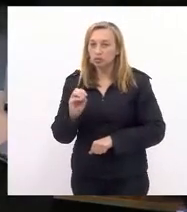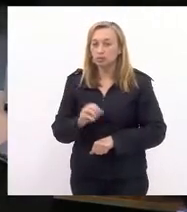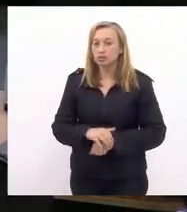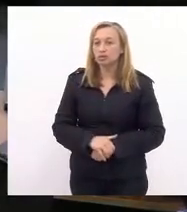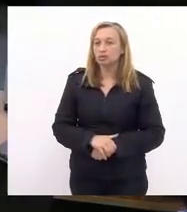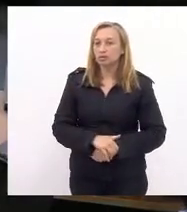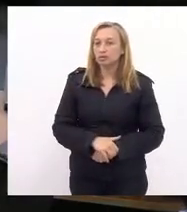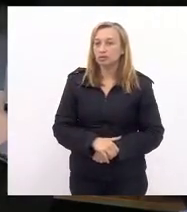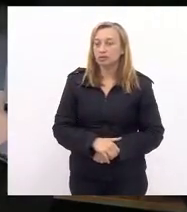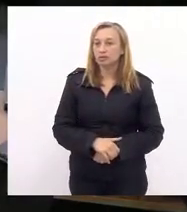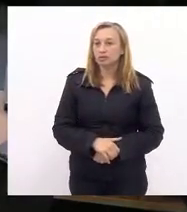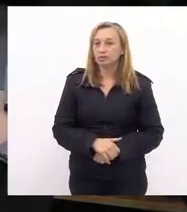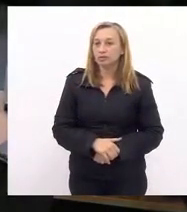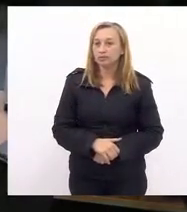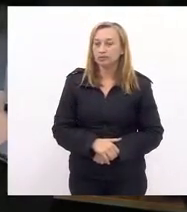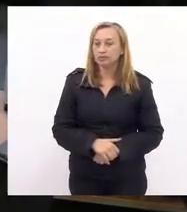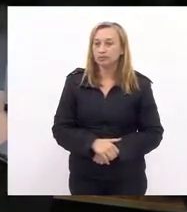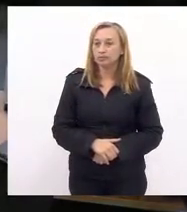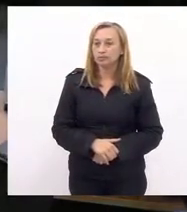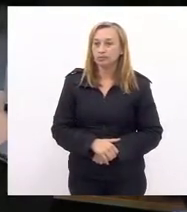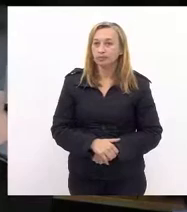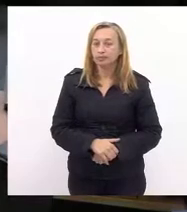Padula.